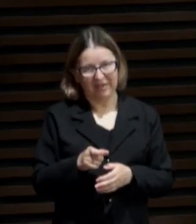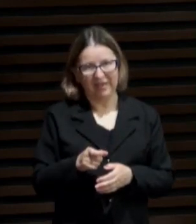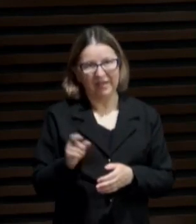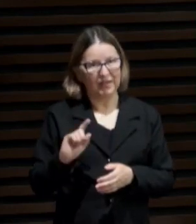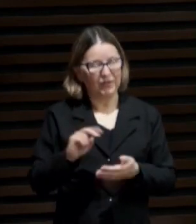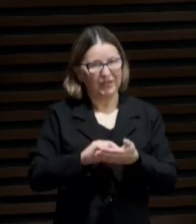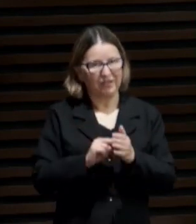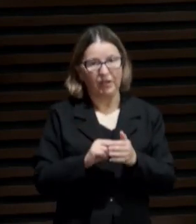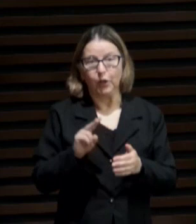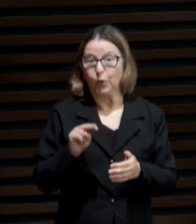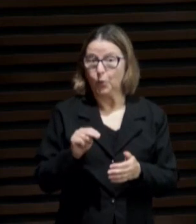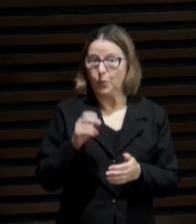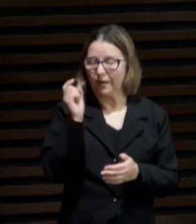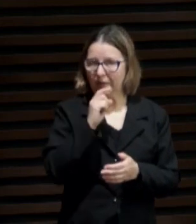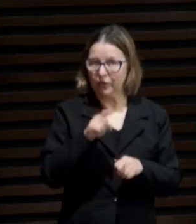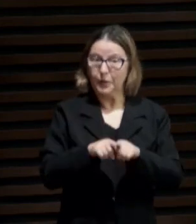mente, o Espírito,